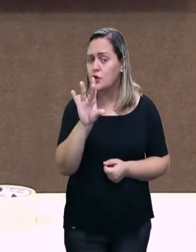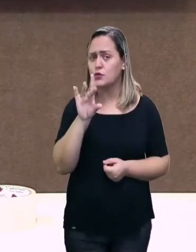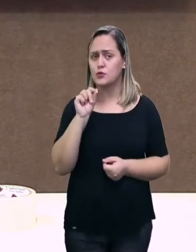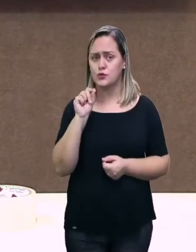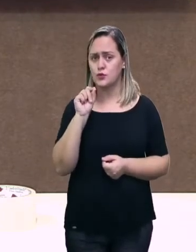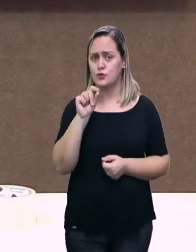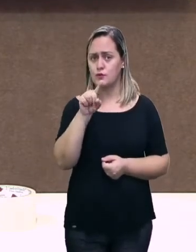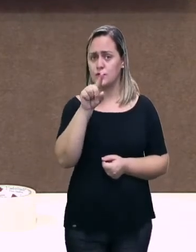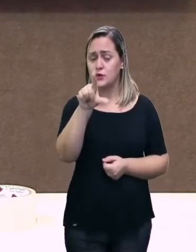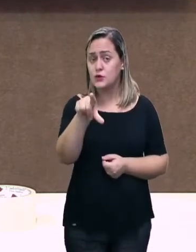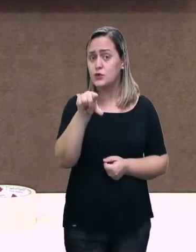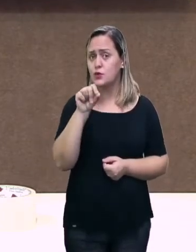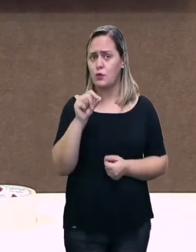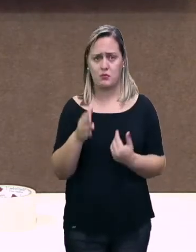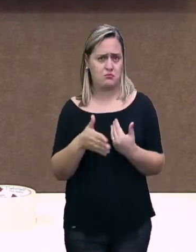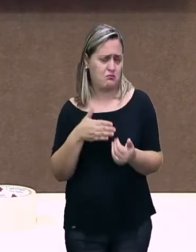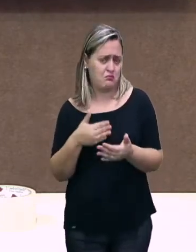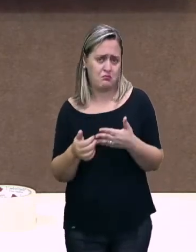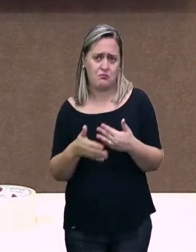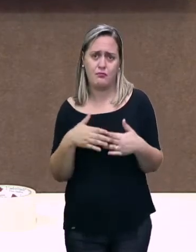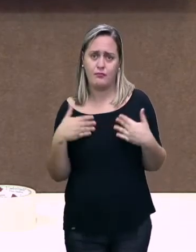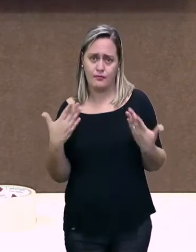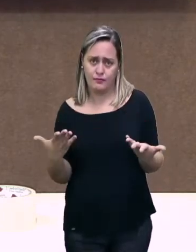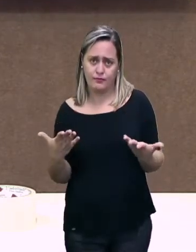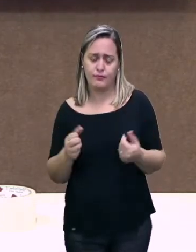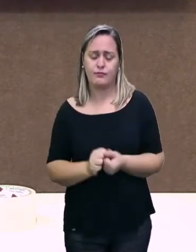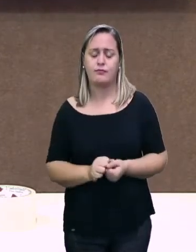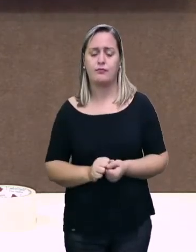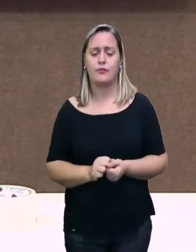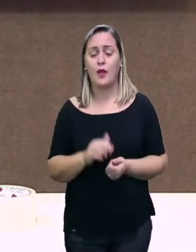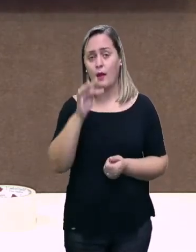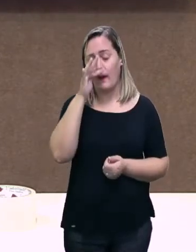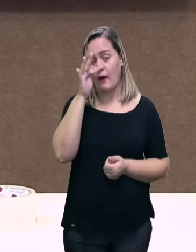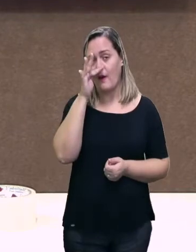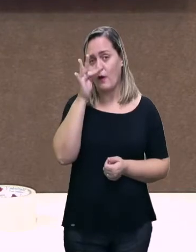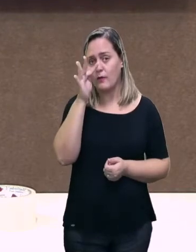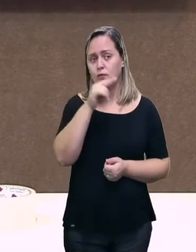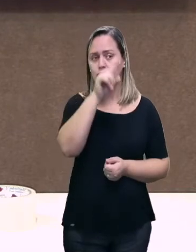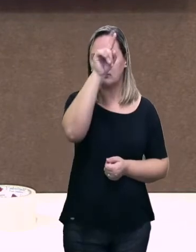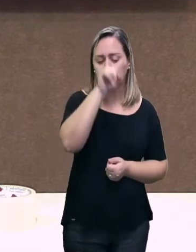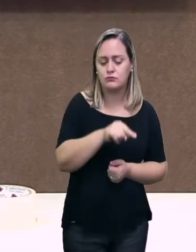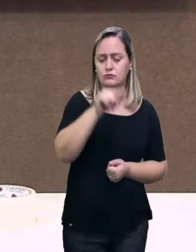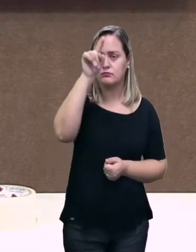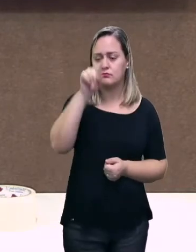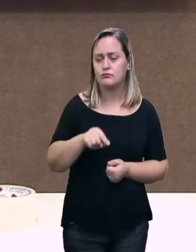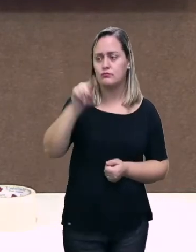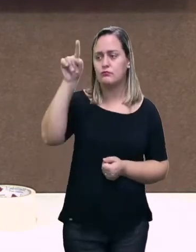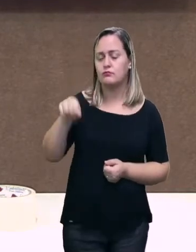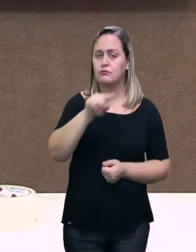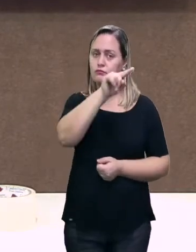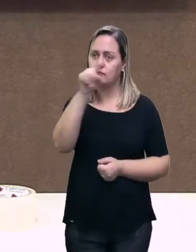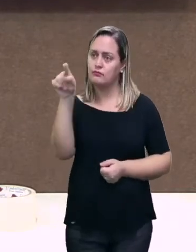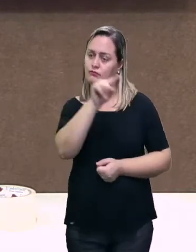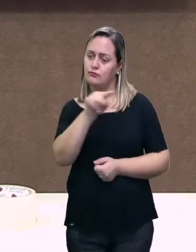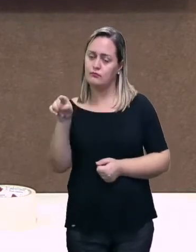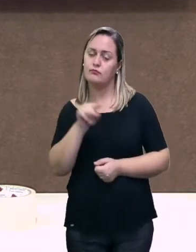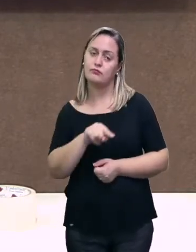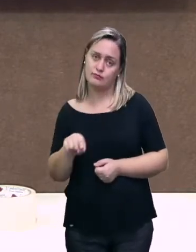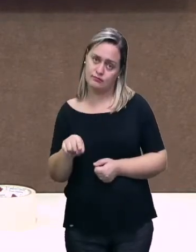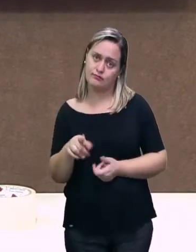querem. Essa aqui eu fiz assim, passei já minha fita adesiva e